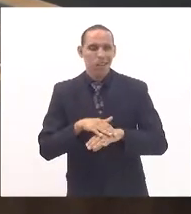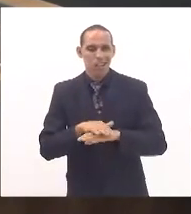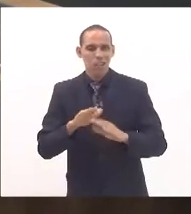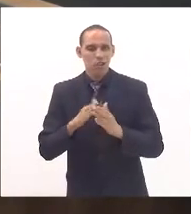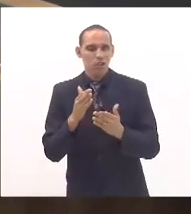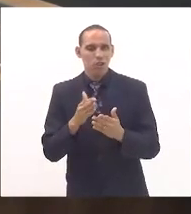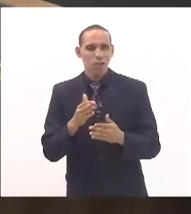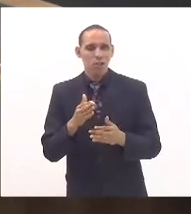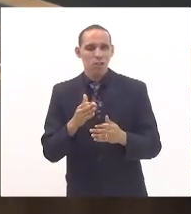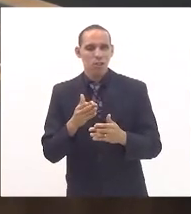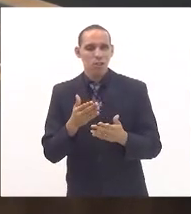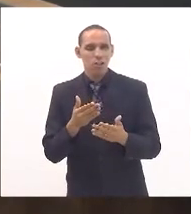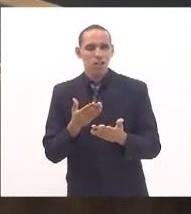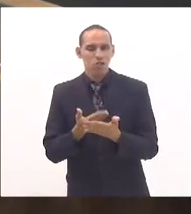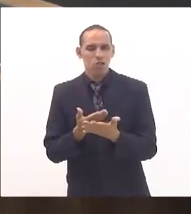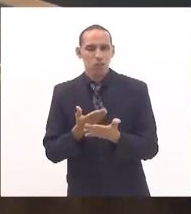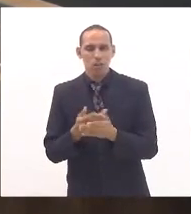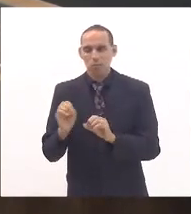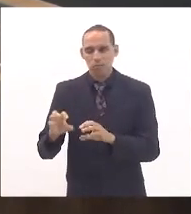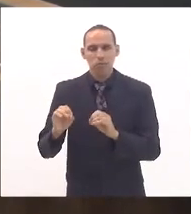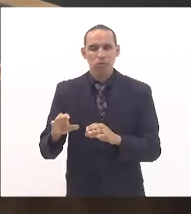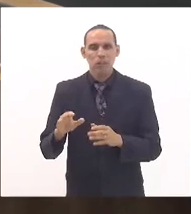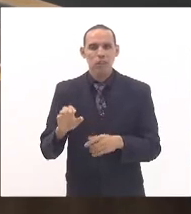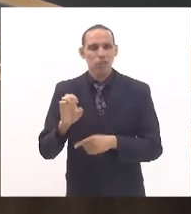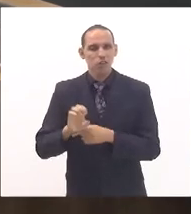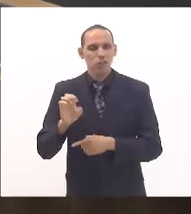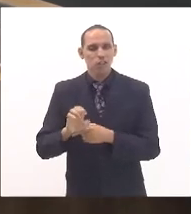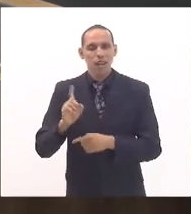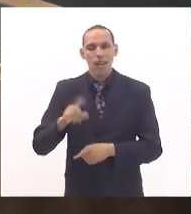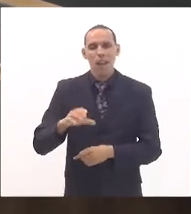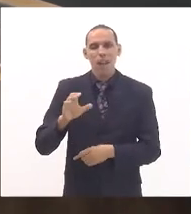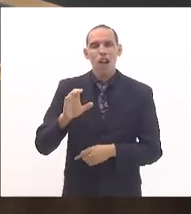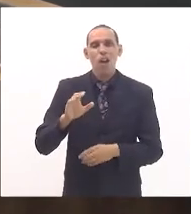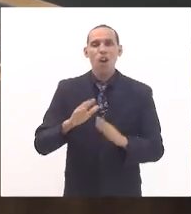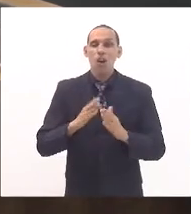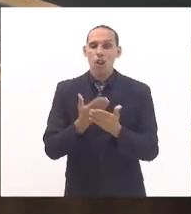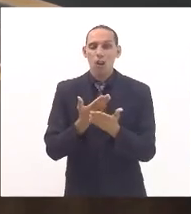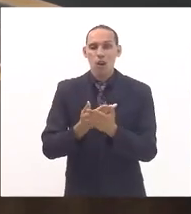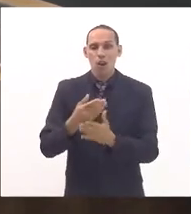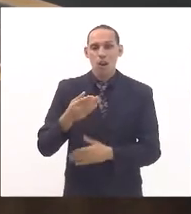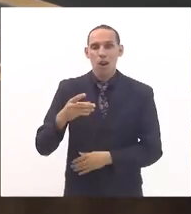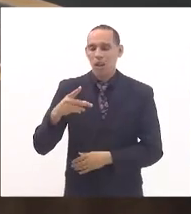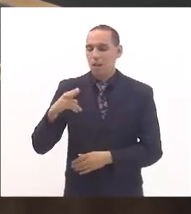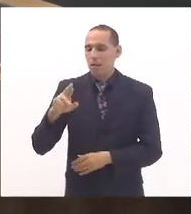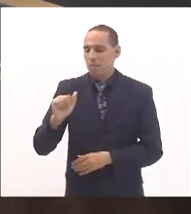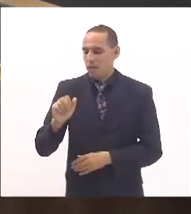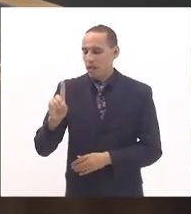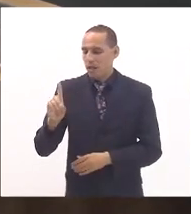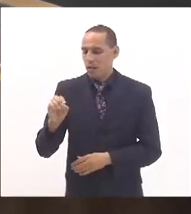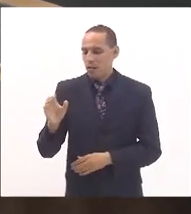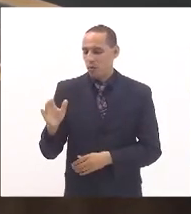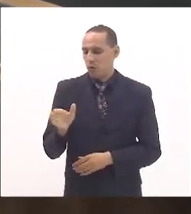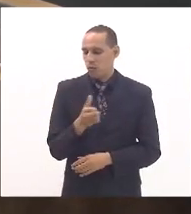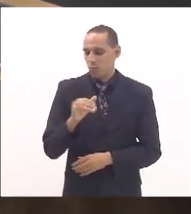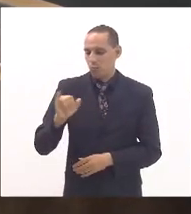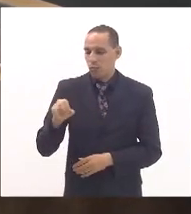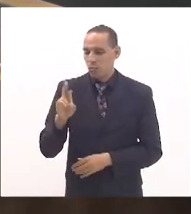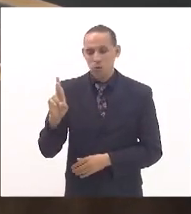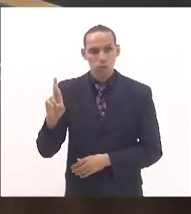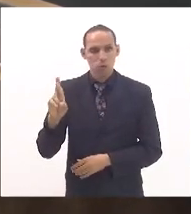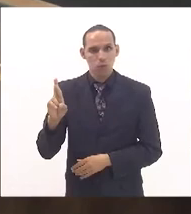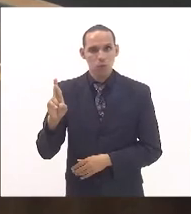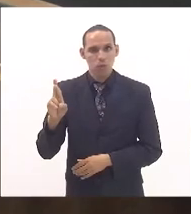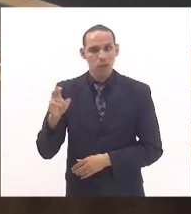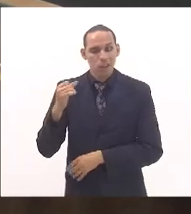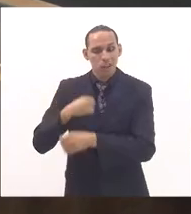ensino um colégio chamado Colégio Estadual Prado Júnior, que oferece o curso de turismo. Esse curso, no ano passado,